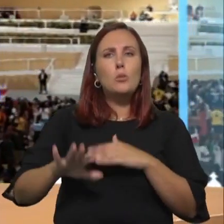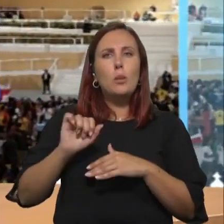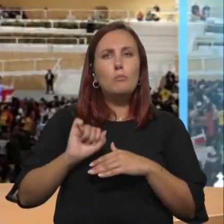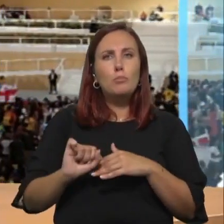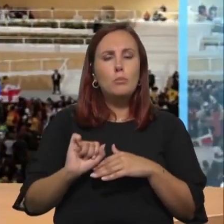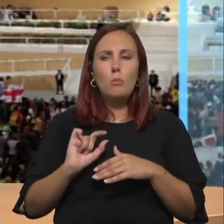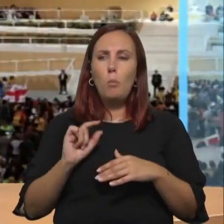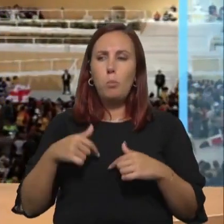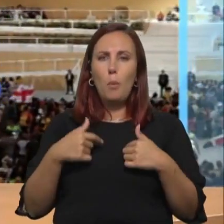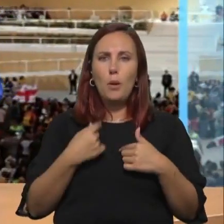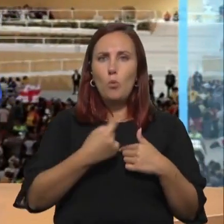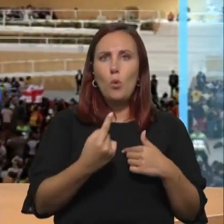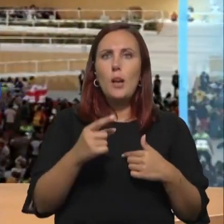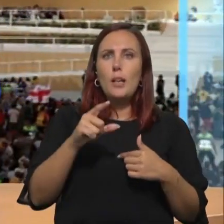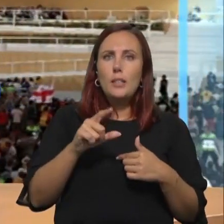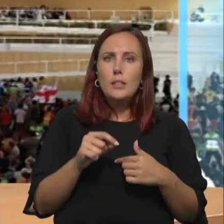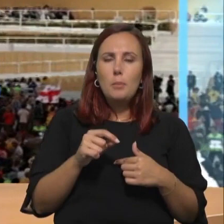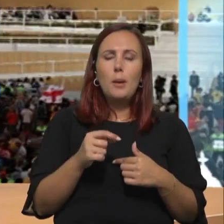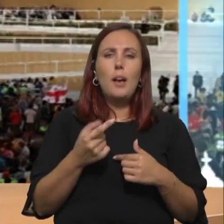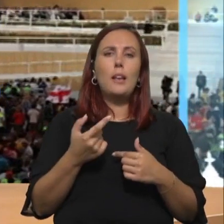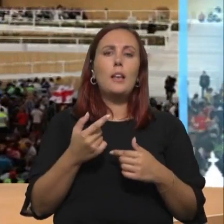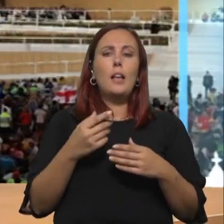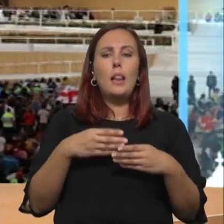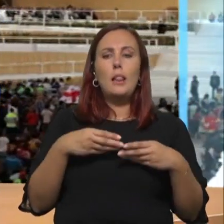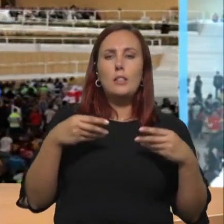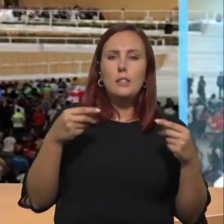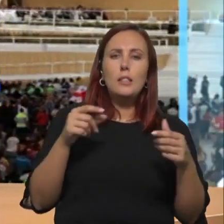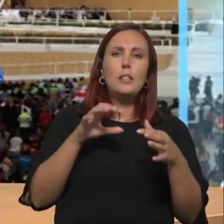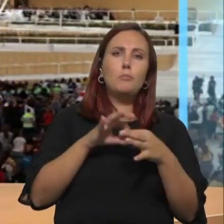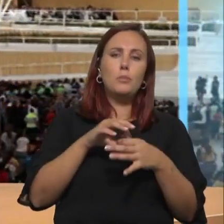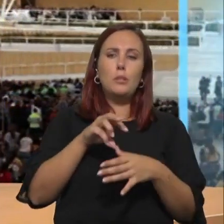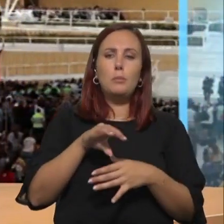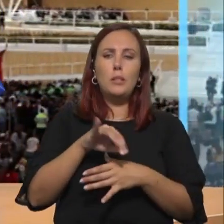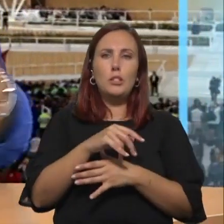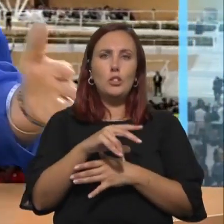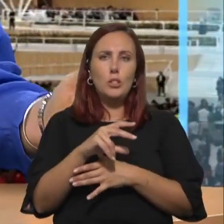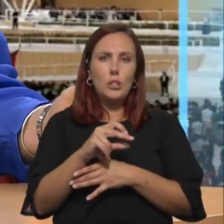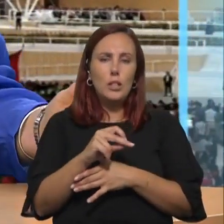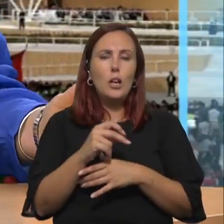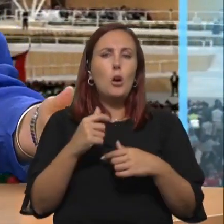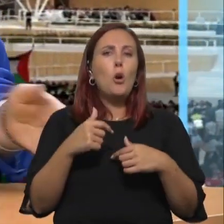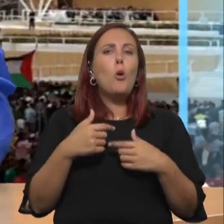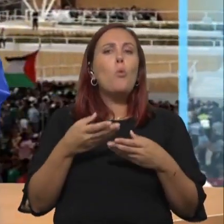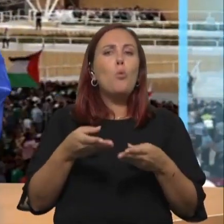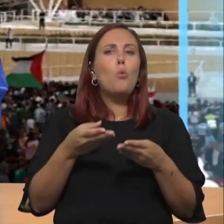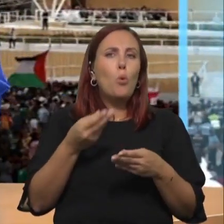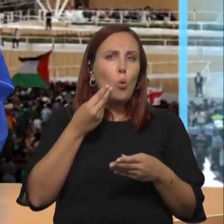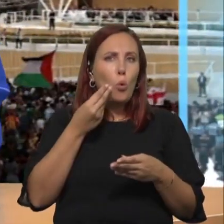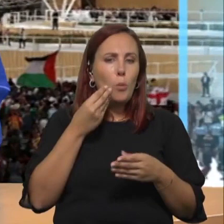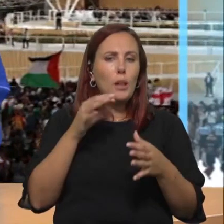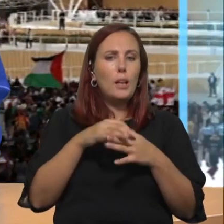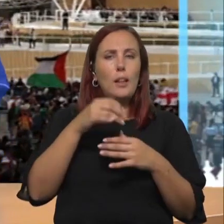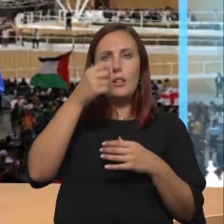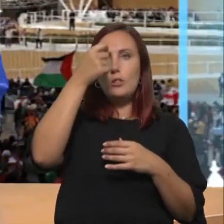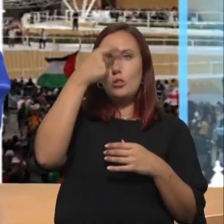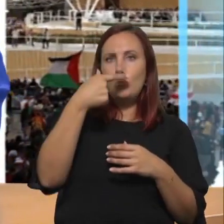papel fundamental, quer da espiritualidade e da mística, no contexto da nossa própria história e também no contexto da